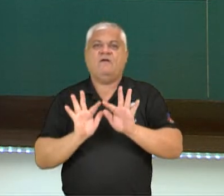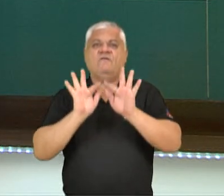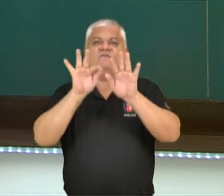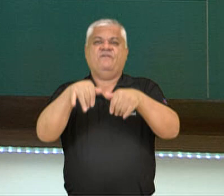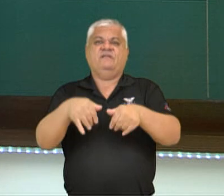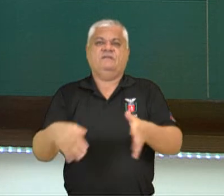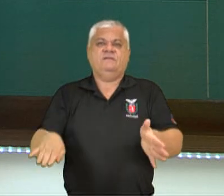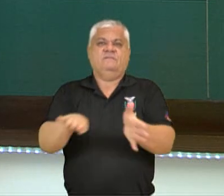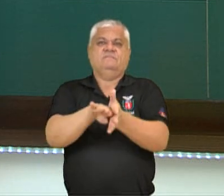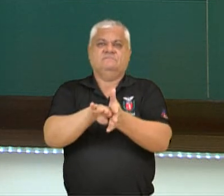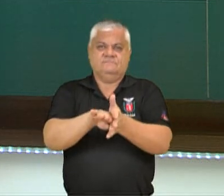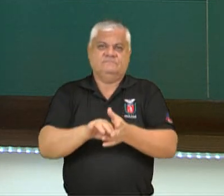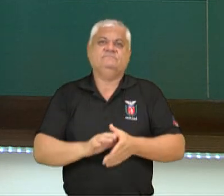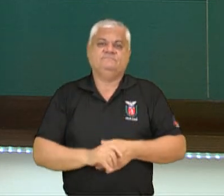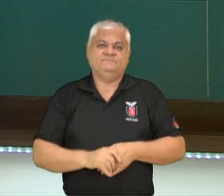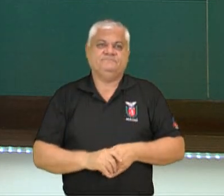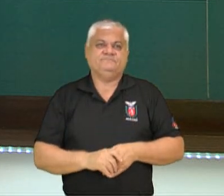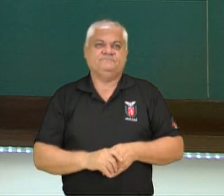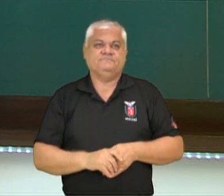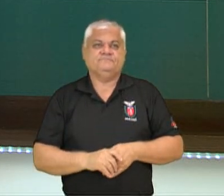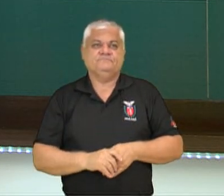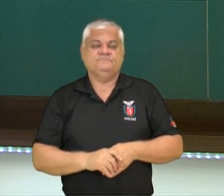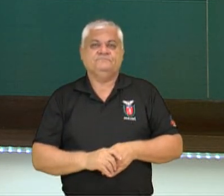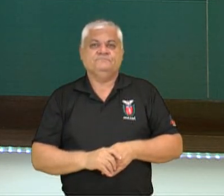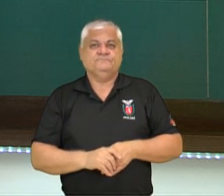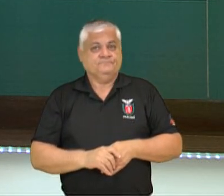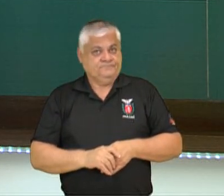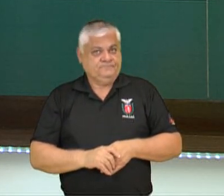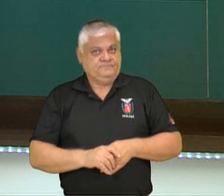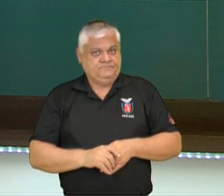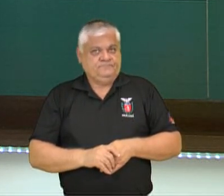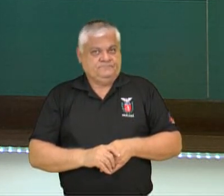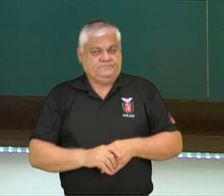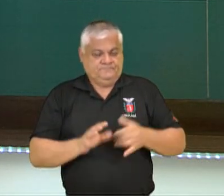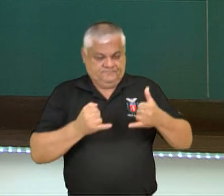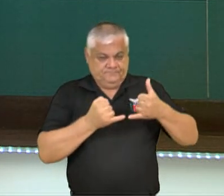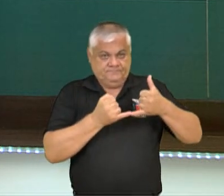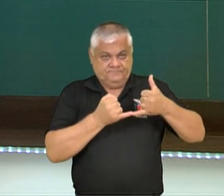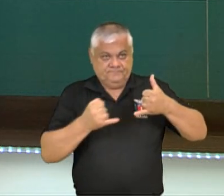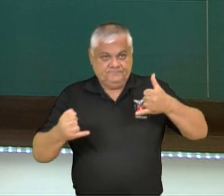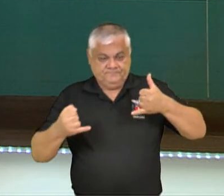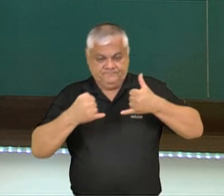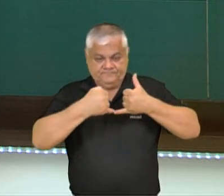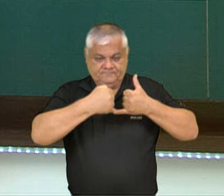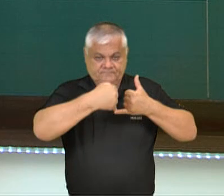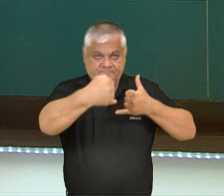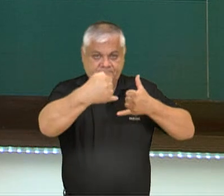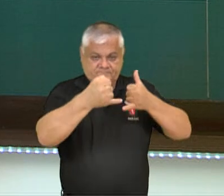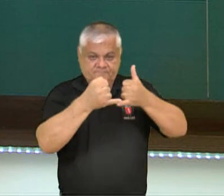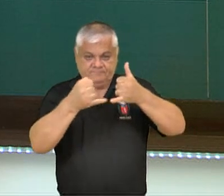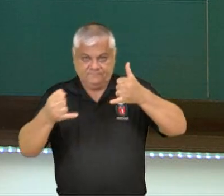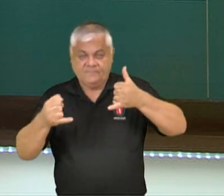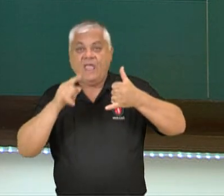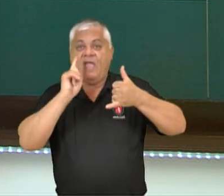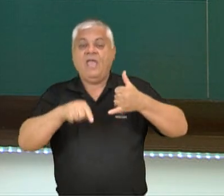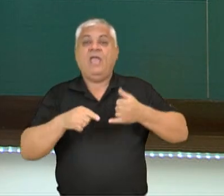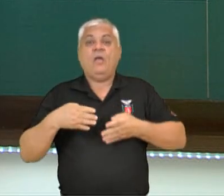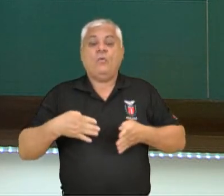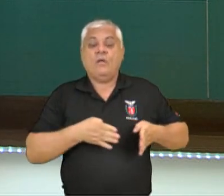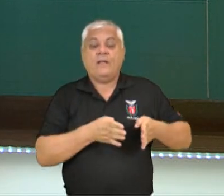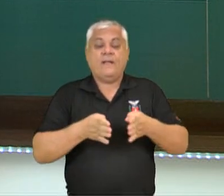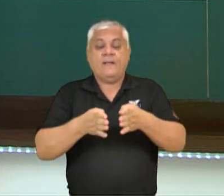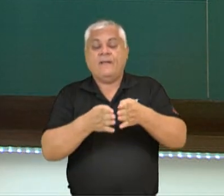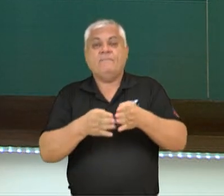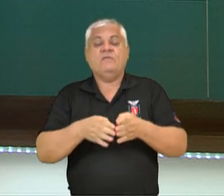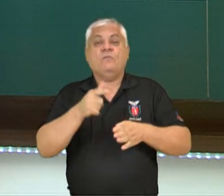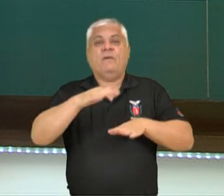o ponto de chegada. Quando as linhas são fechadas, elas demonstram que aquele caminho ele é